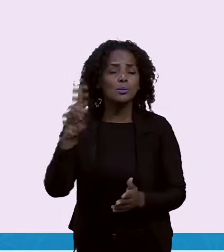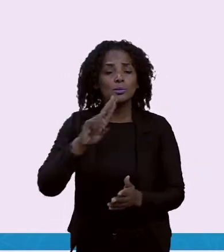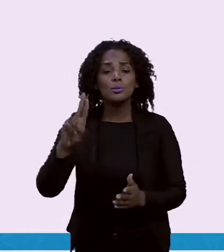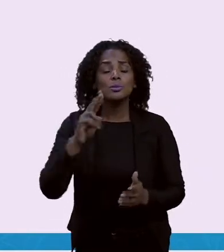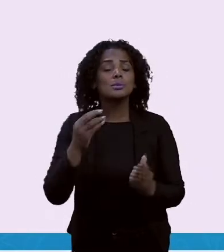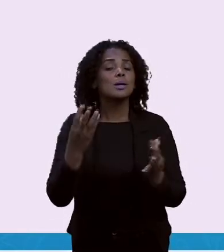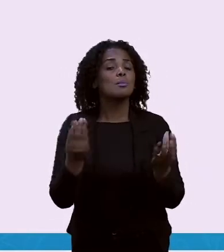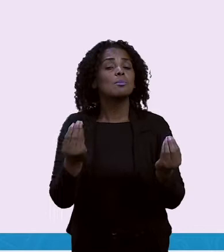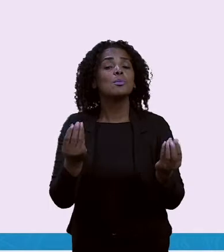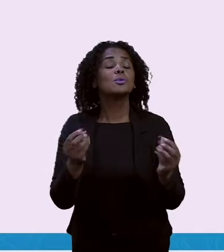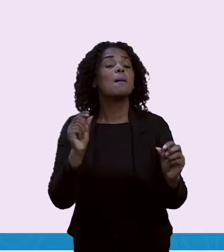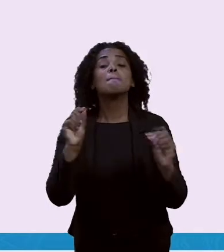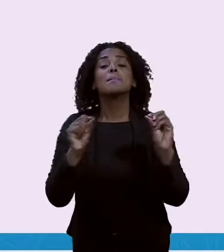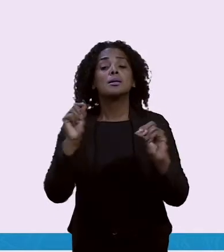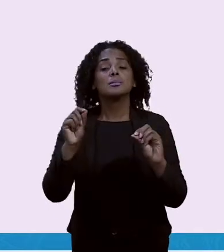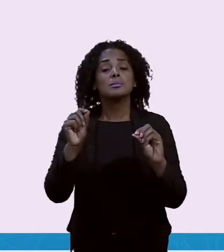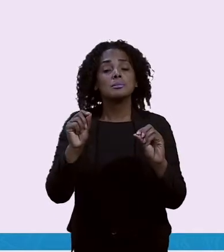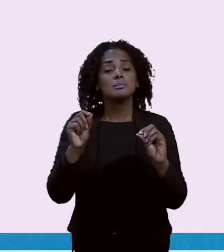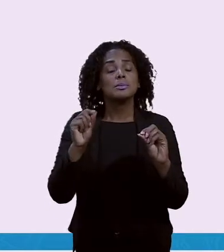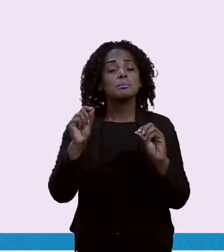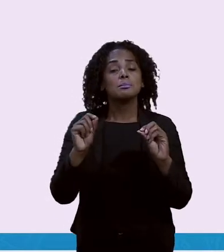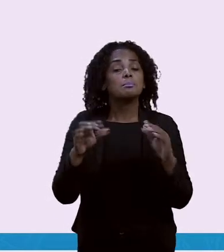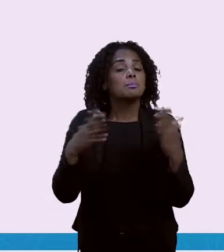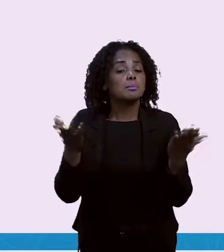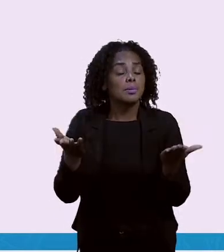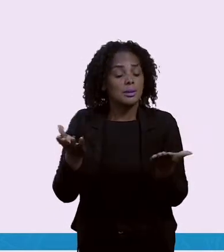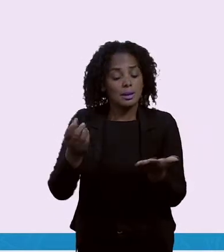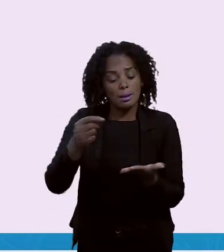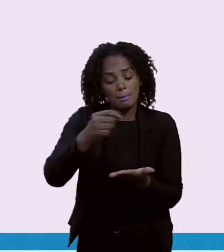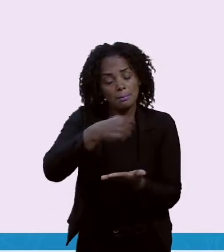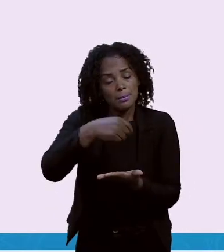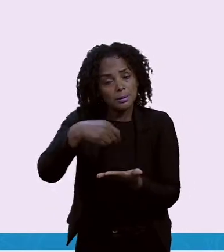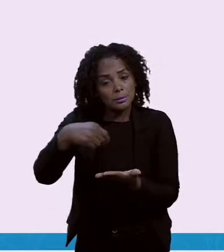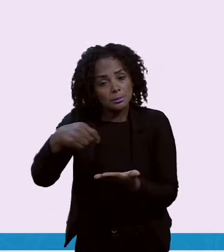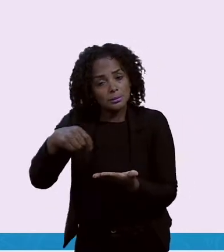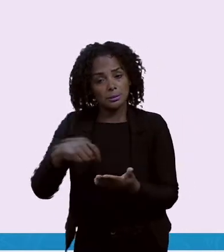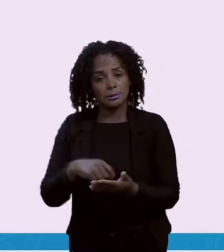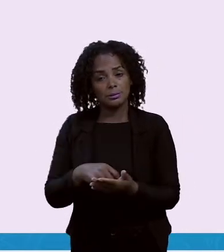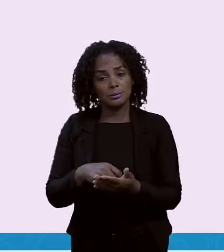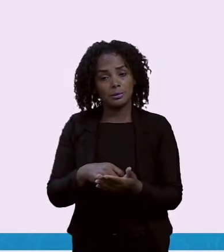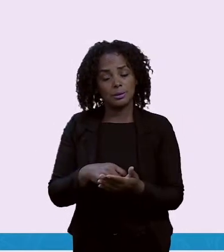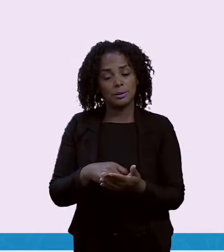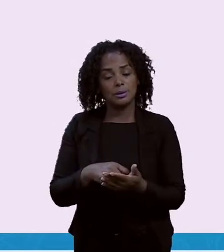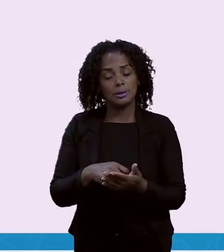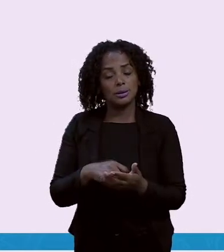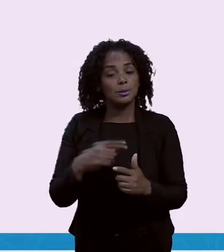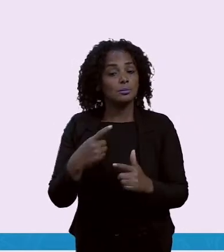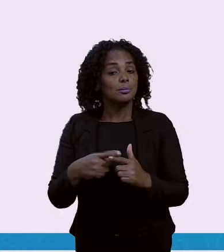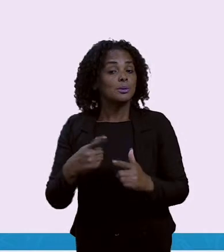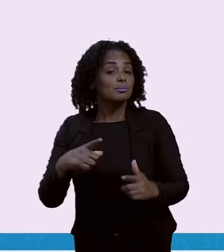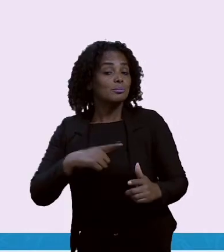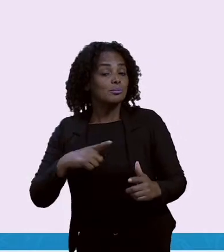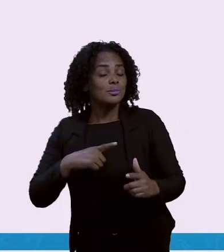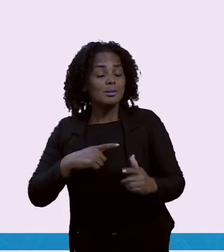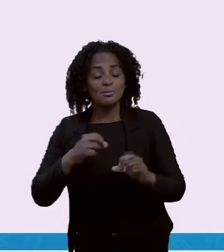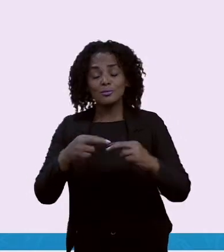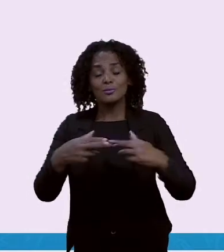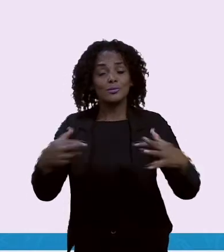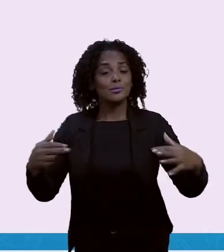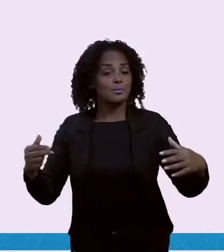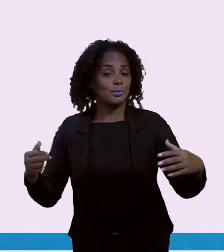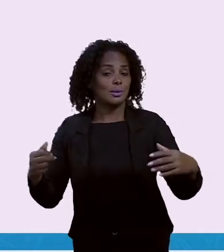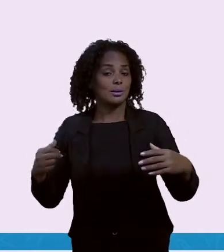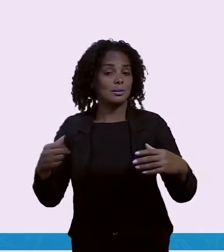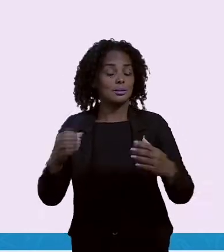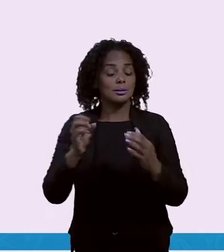para escrita, por ter toda essa característica. Tá? Ser papel aí com espessura, com textura,